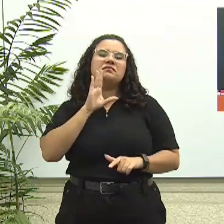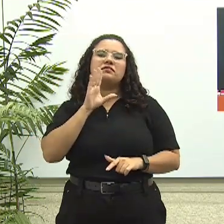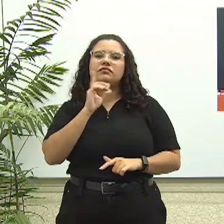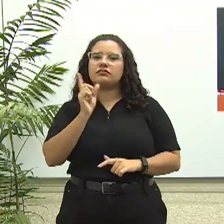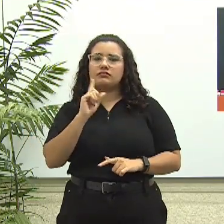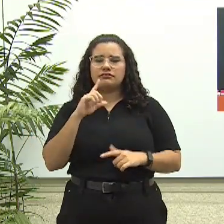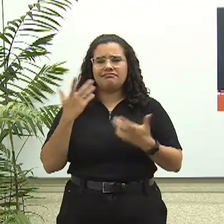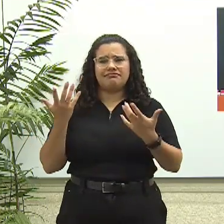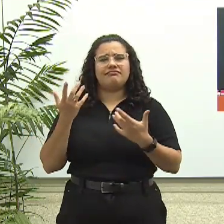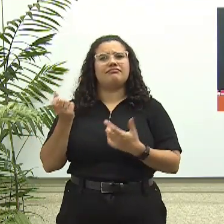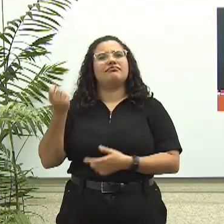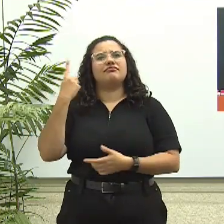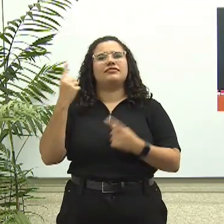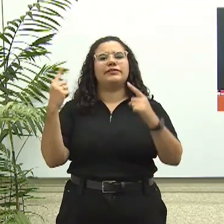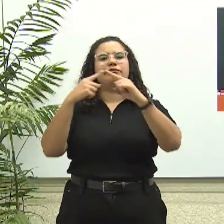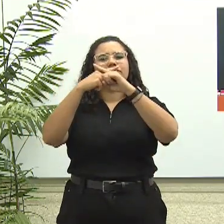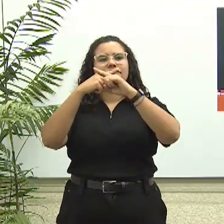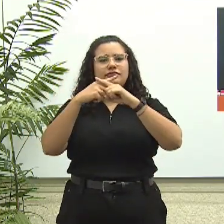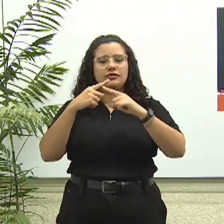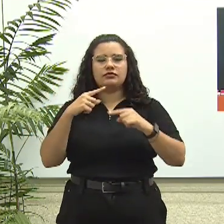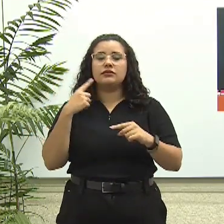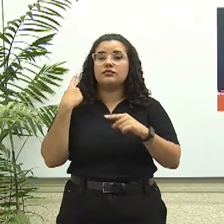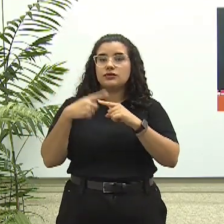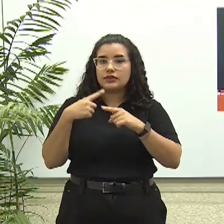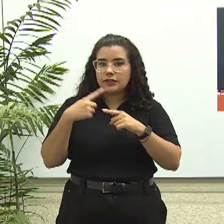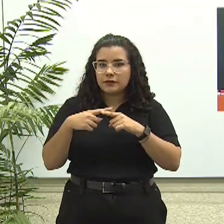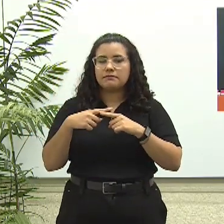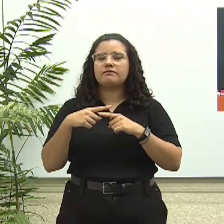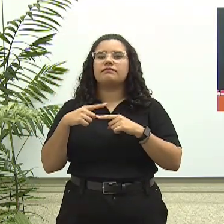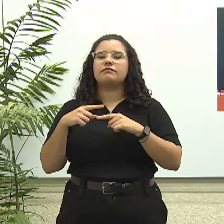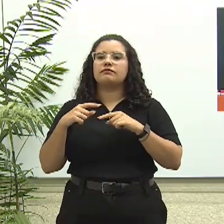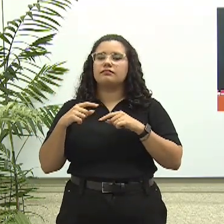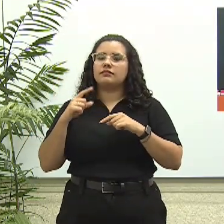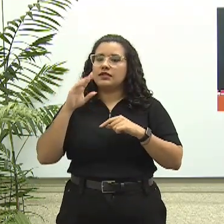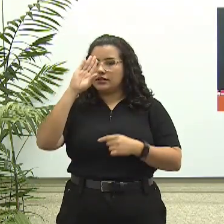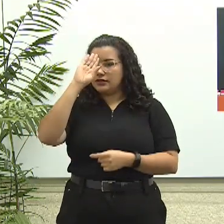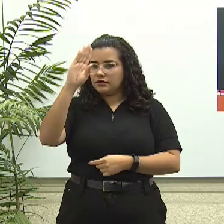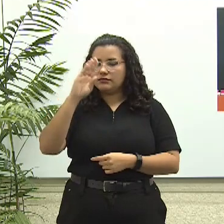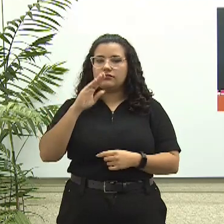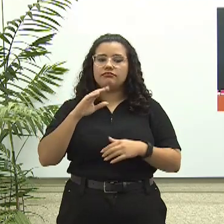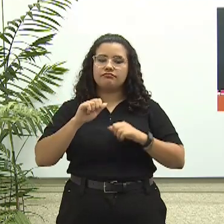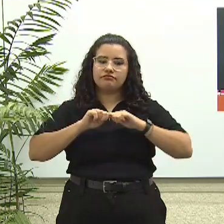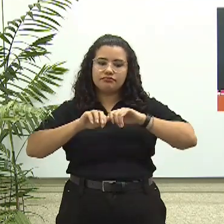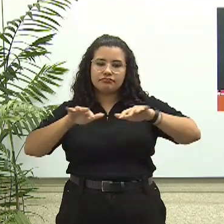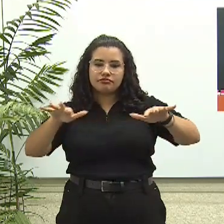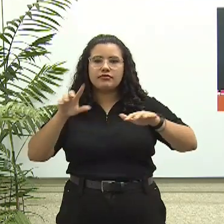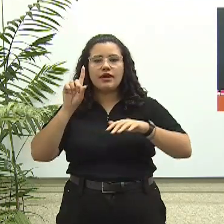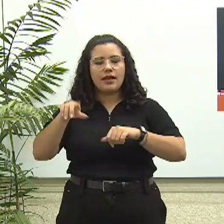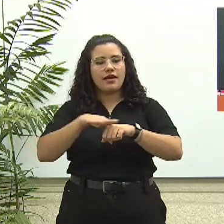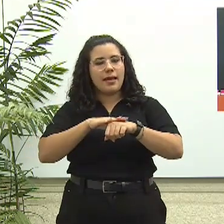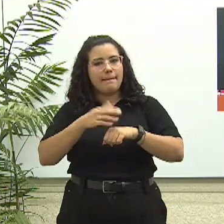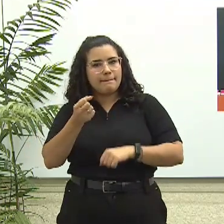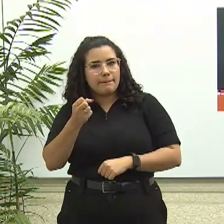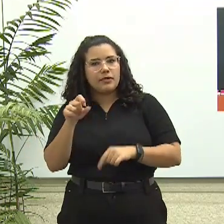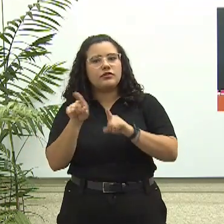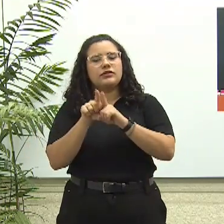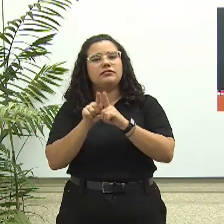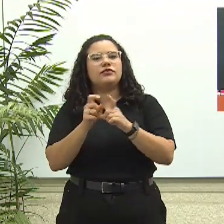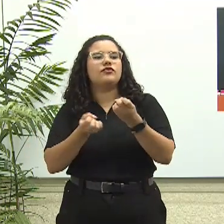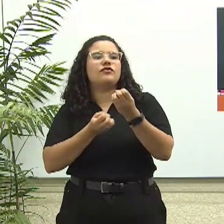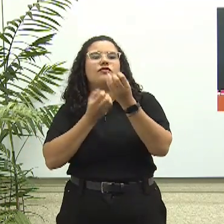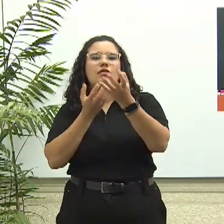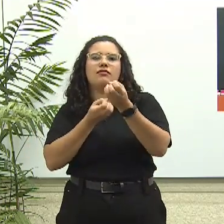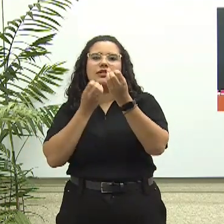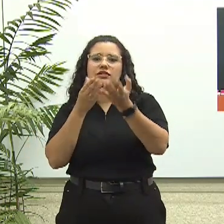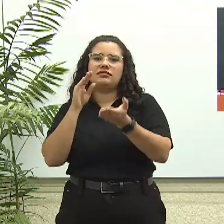storytel o marketing caminha com o empreendedorismo caminha com a branquitude e caminha com a desinformação